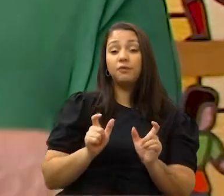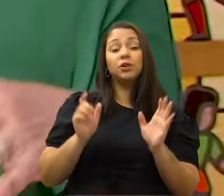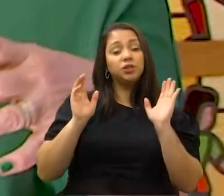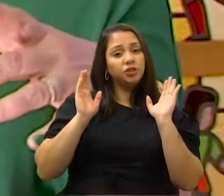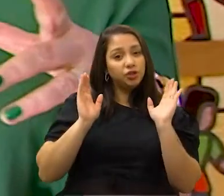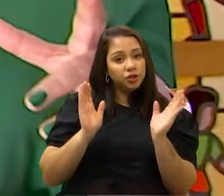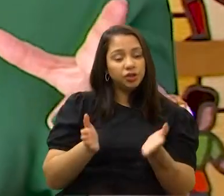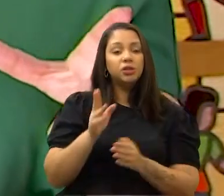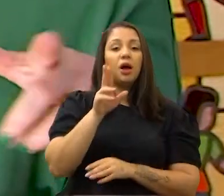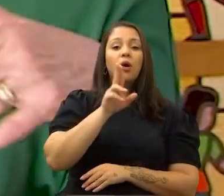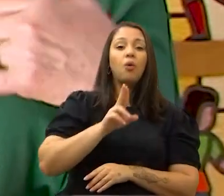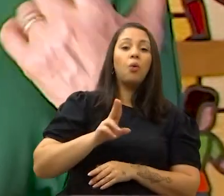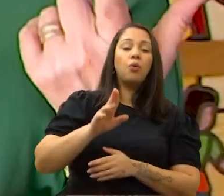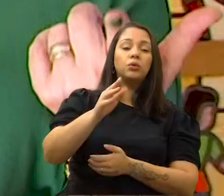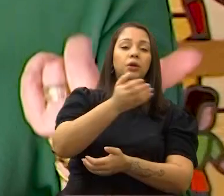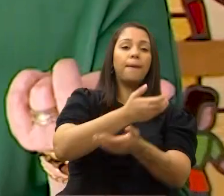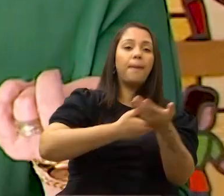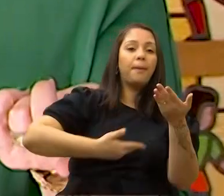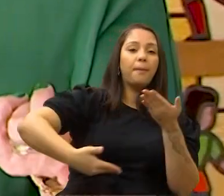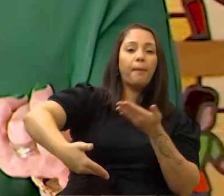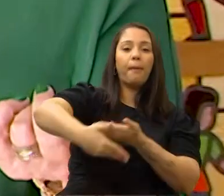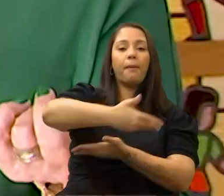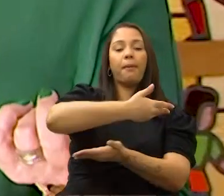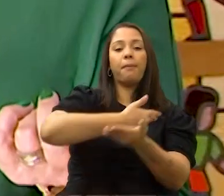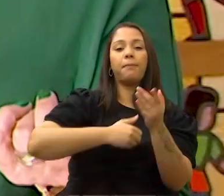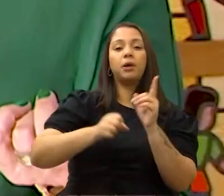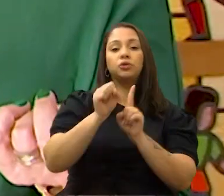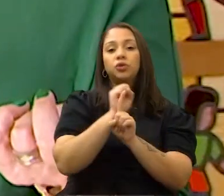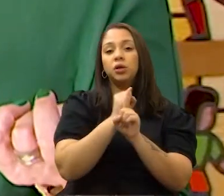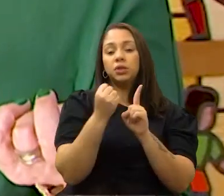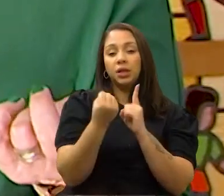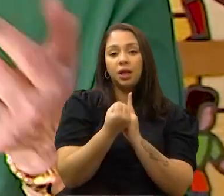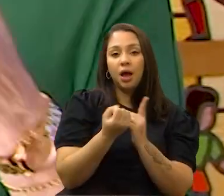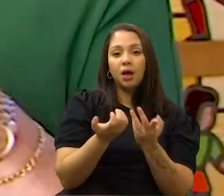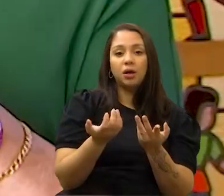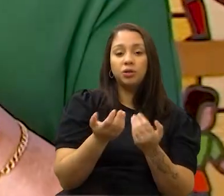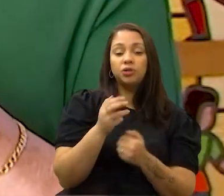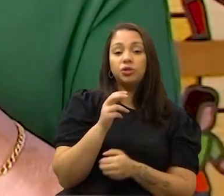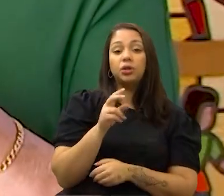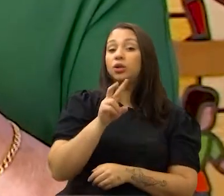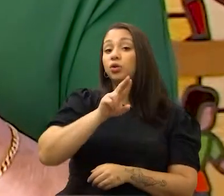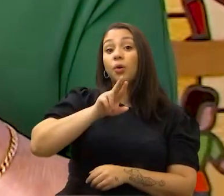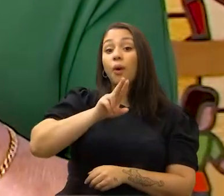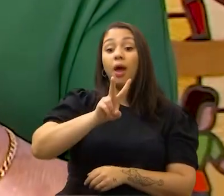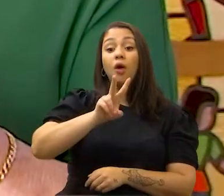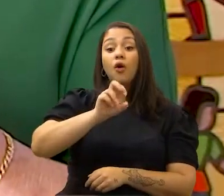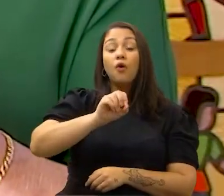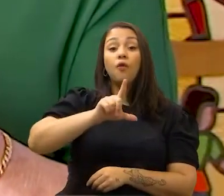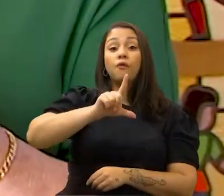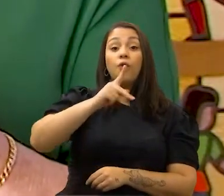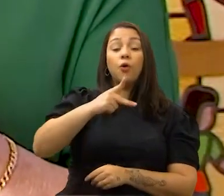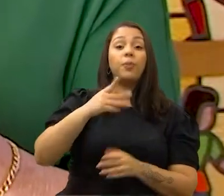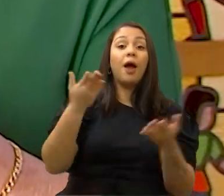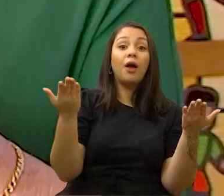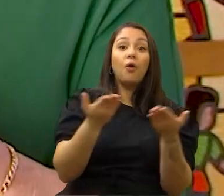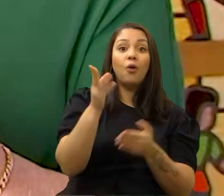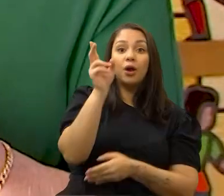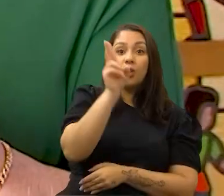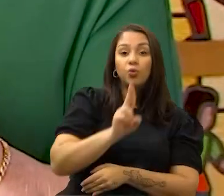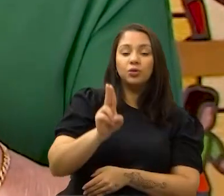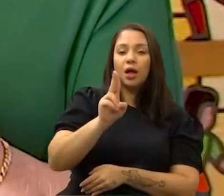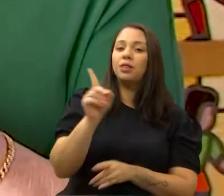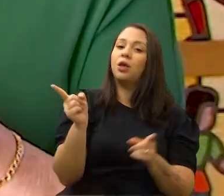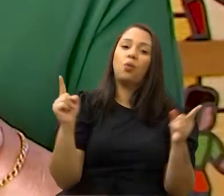palavras, elas já estão em uso frequente na sociedade. Não é o Volpe que vai falar agora vamos usar